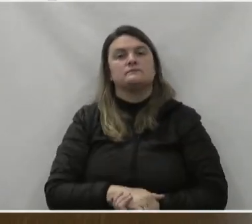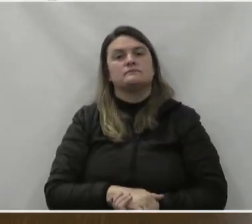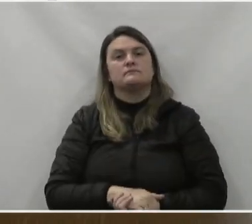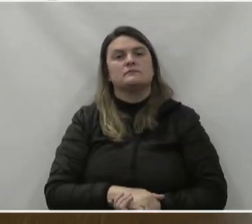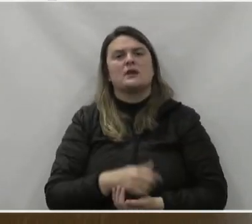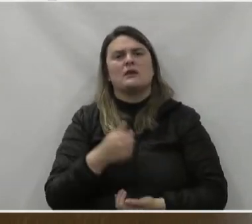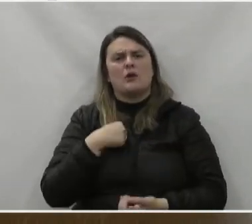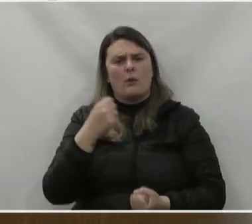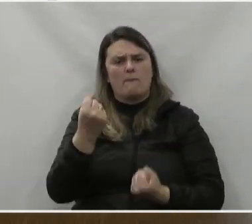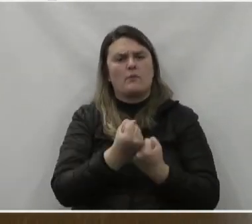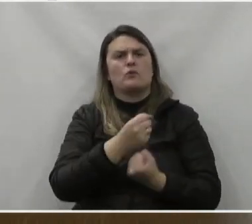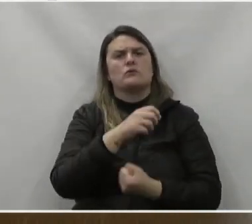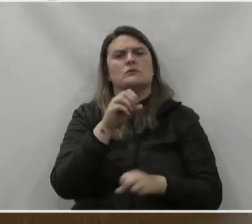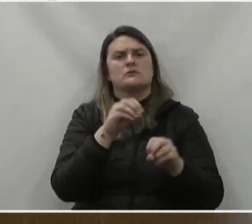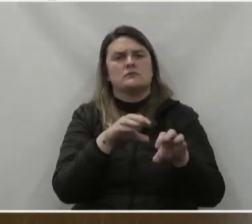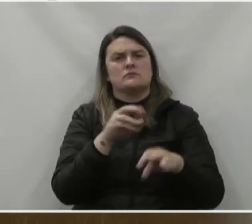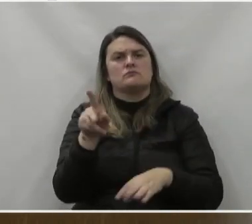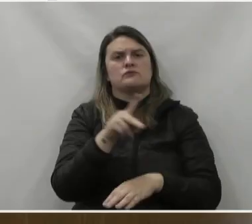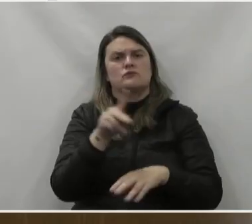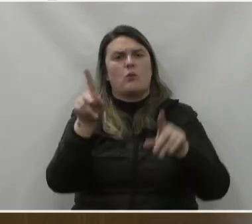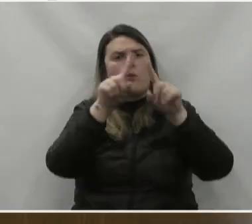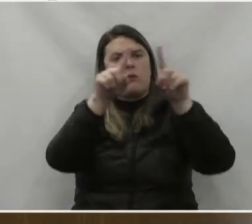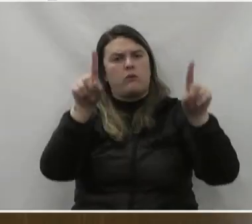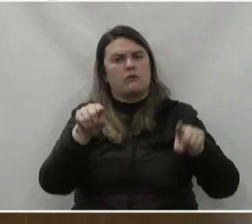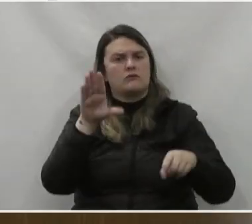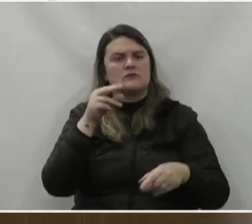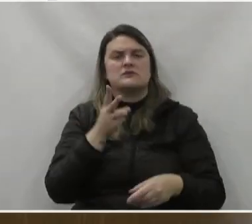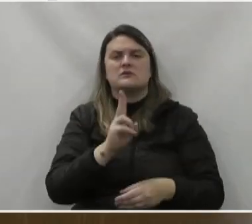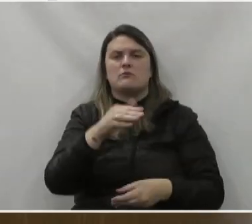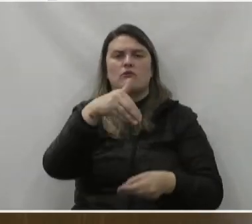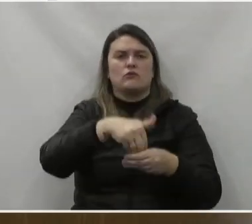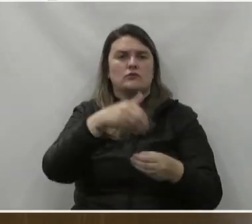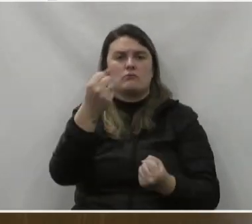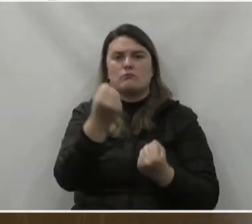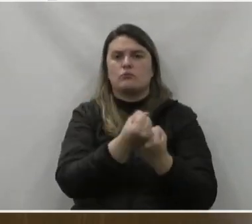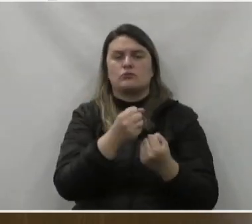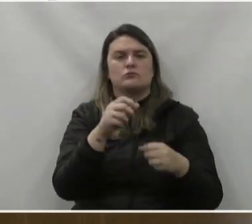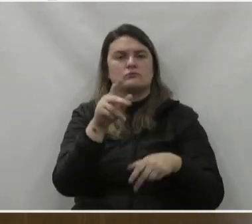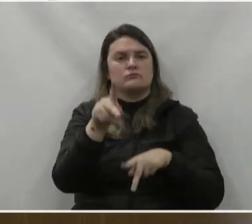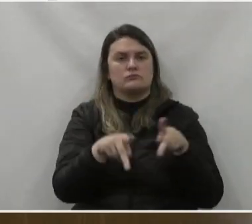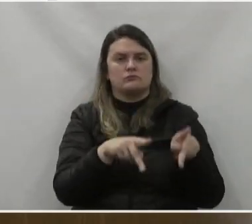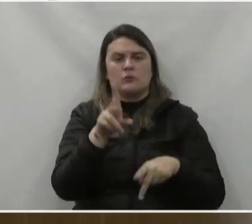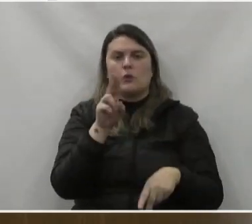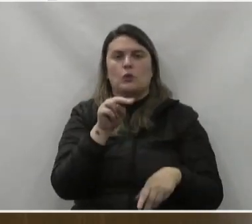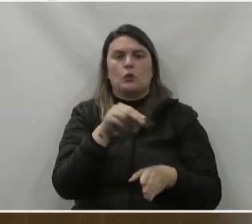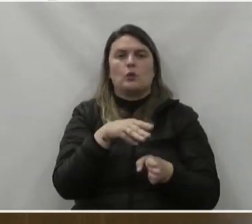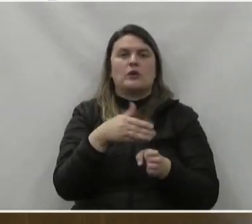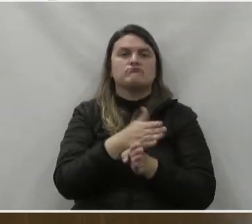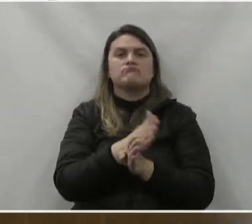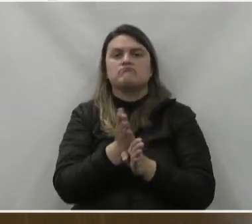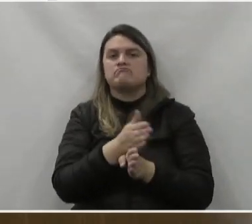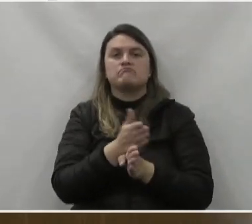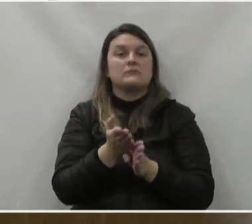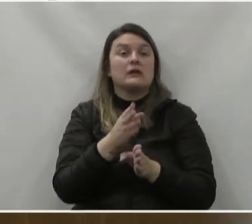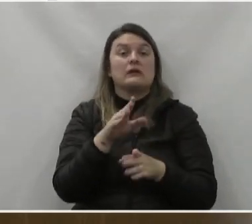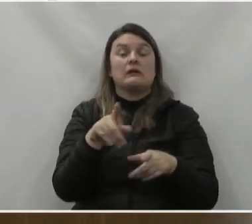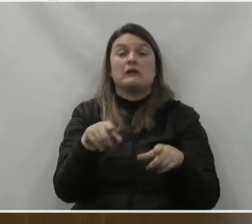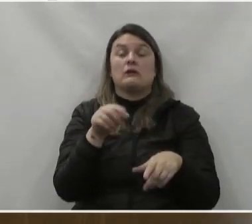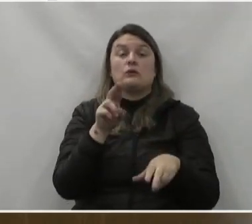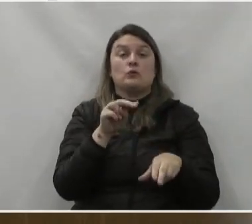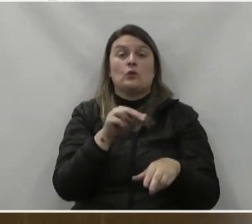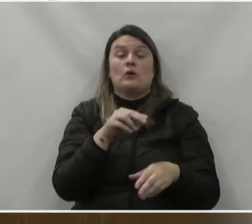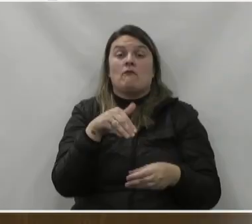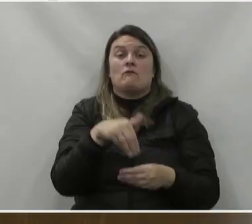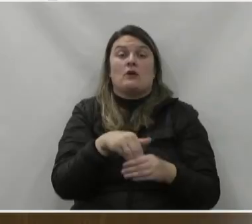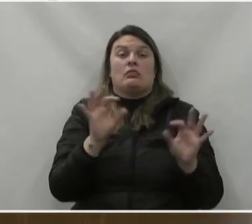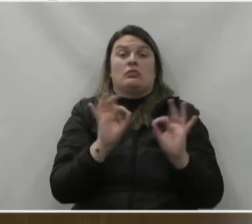defendo a educação, os professores, os servidores, sempre votei a favor deles e da população. Nunca fiquei em cima do muro e nunca me abstive